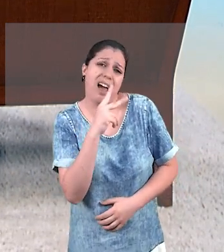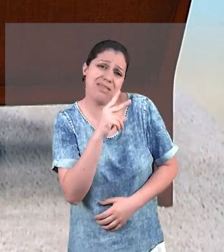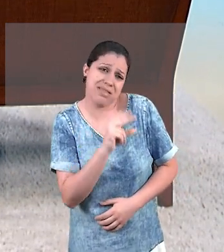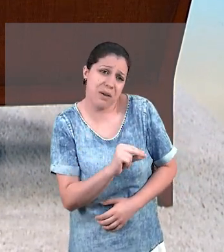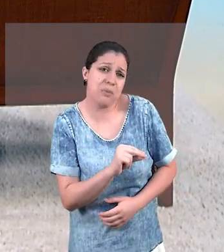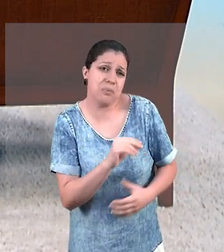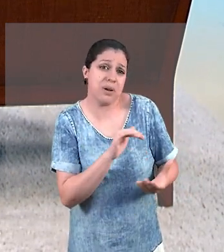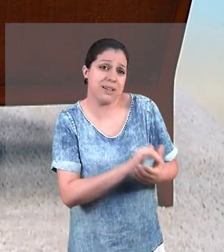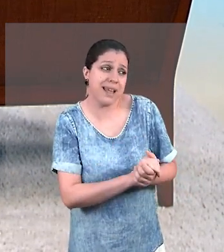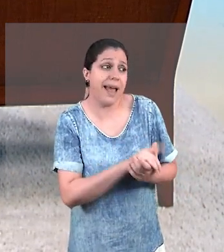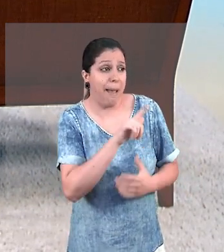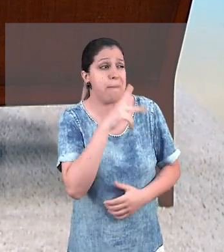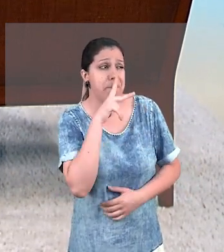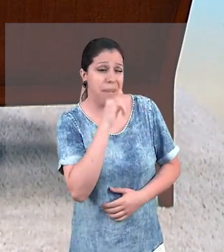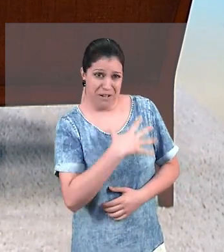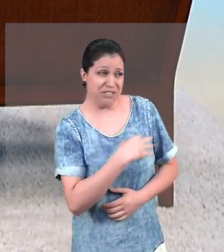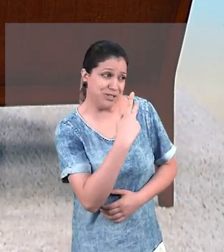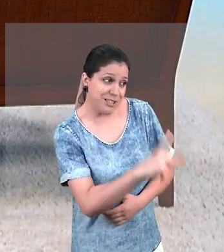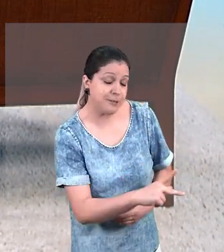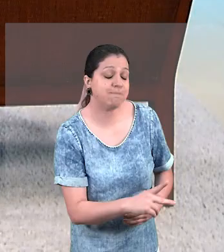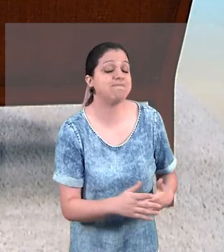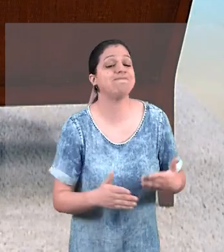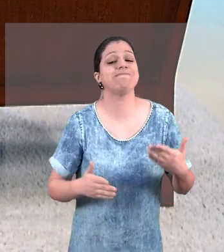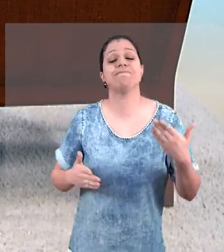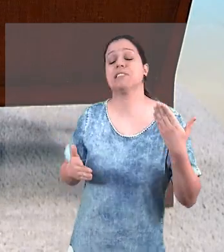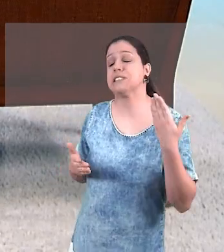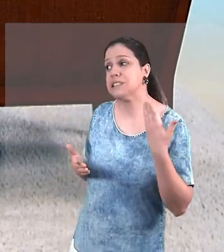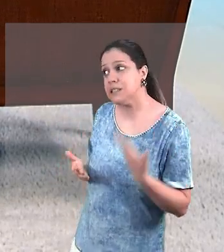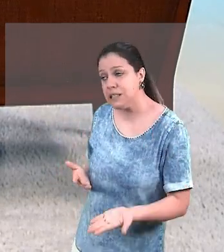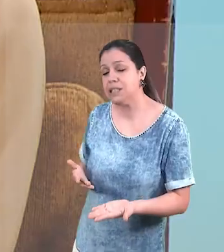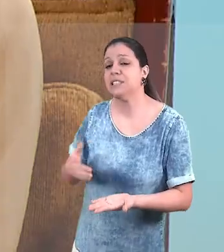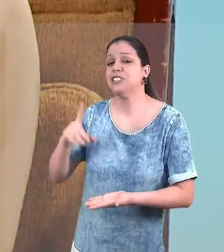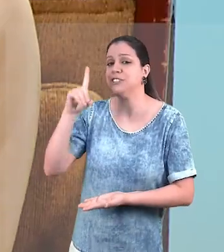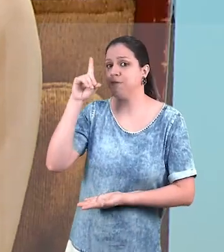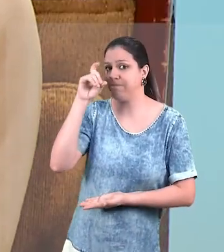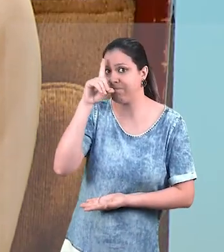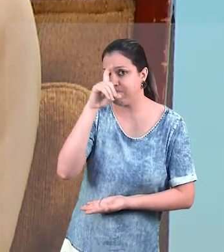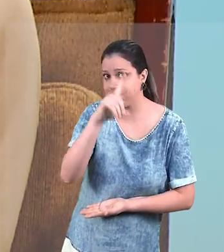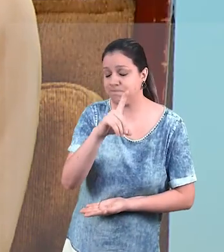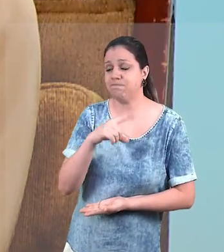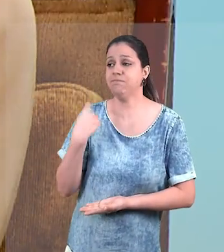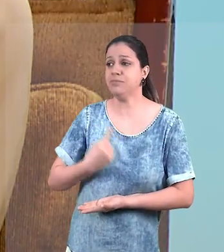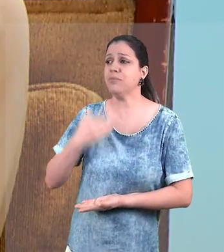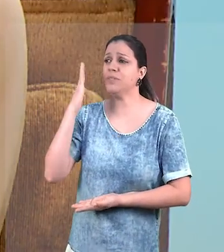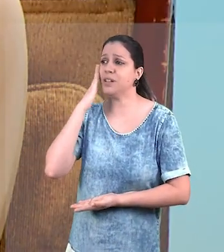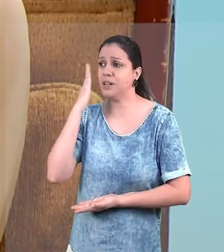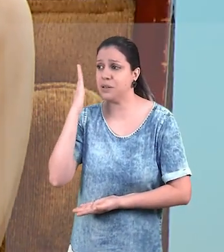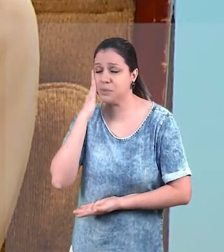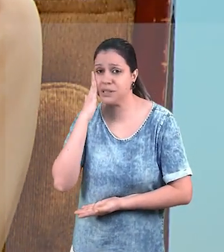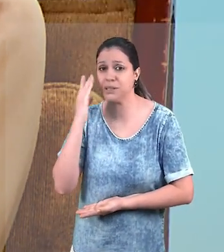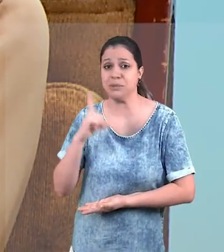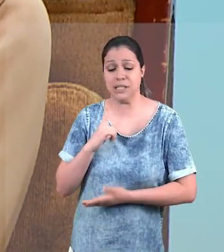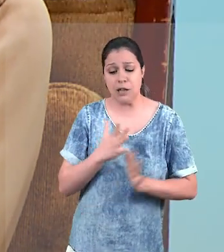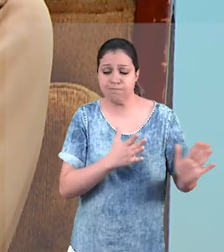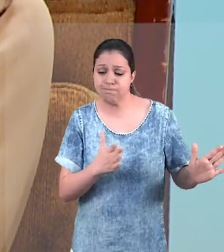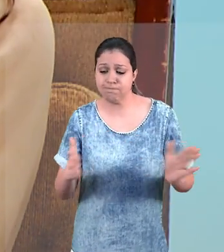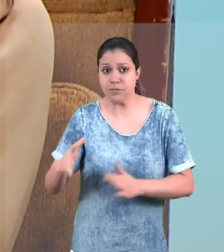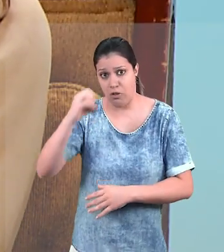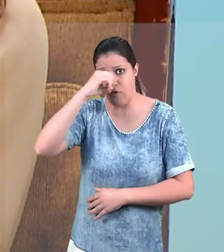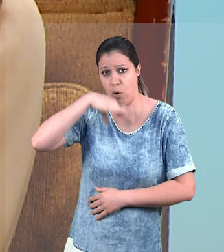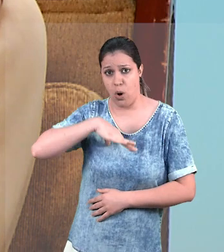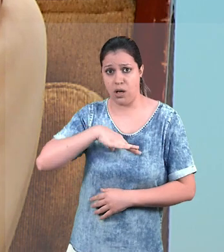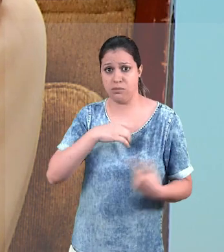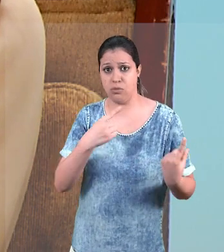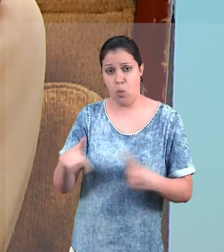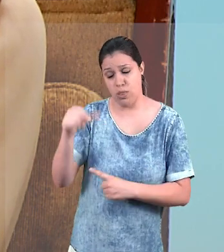ainda é pai de um filho seu? Pois é, isso é uma questão muito difícil, e a gente sabe que existe o ciclo da